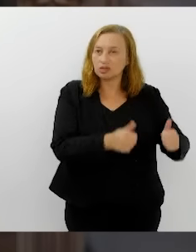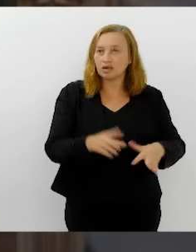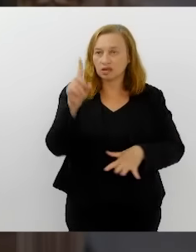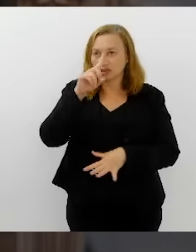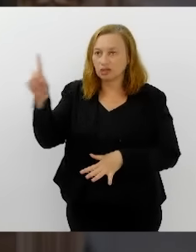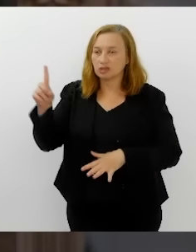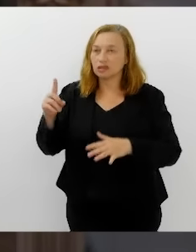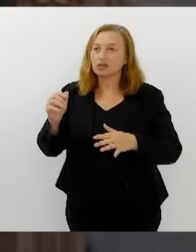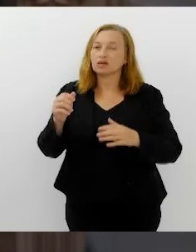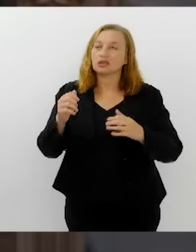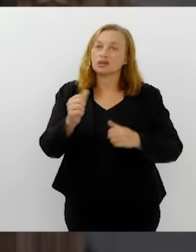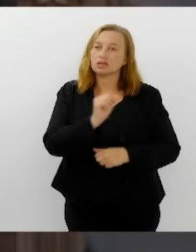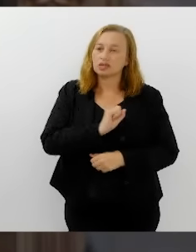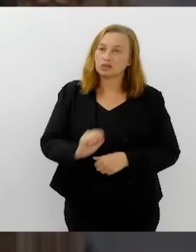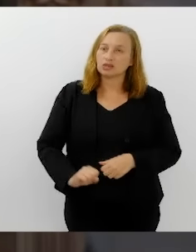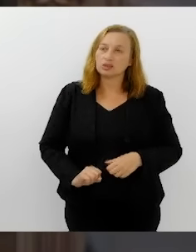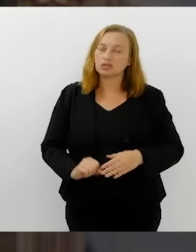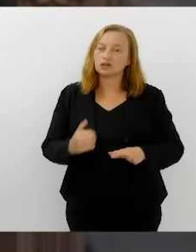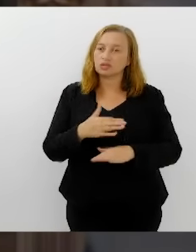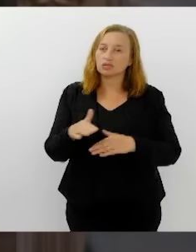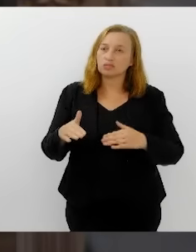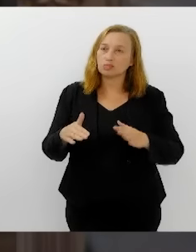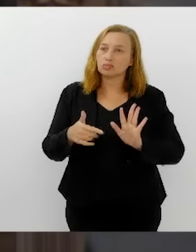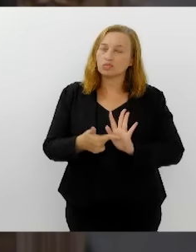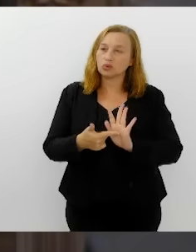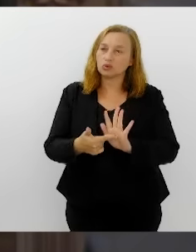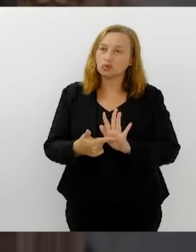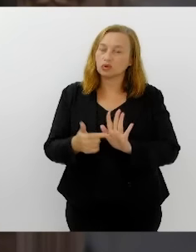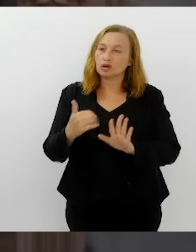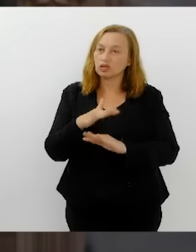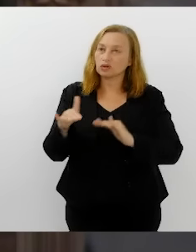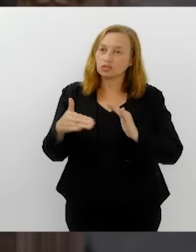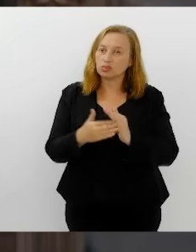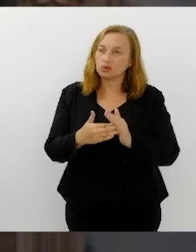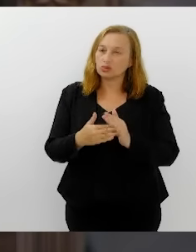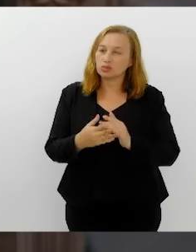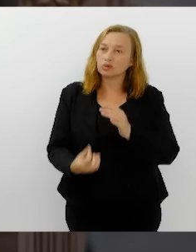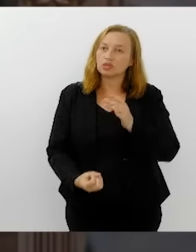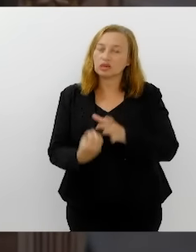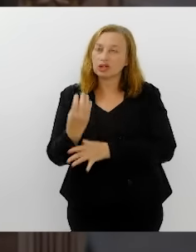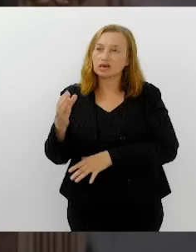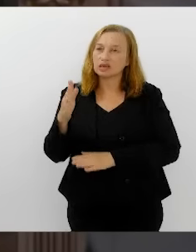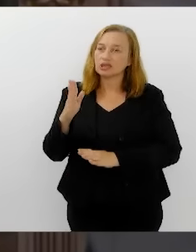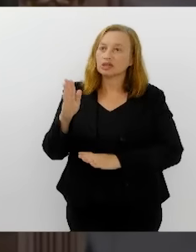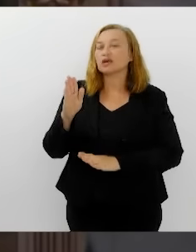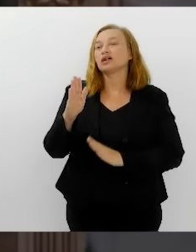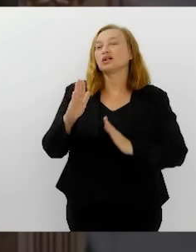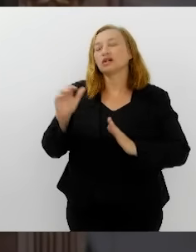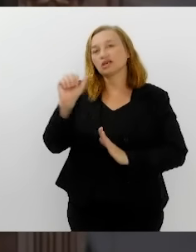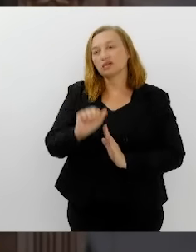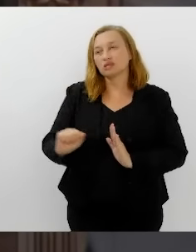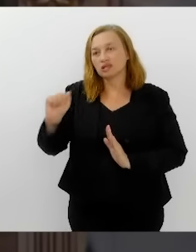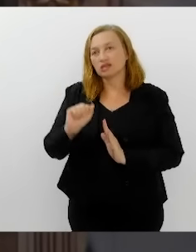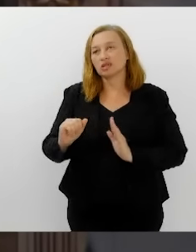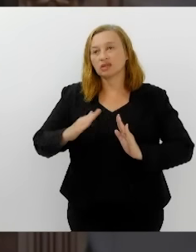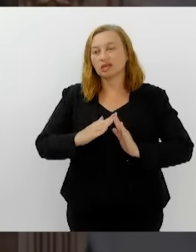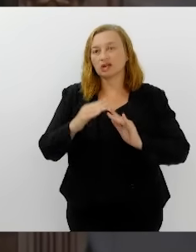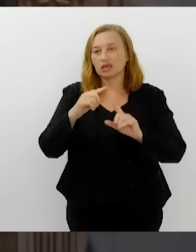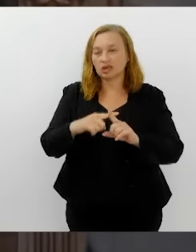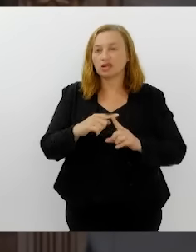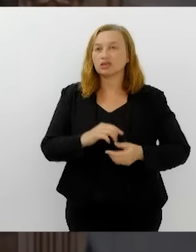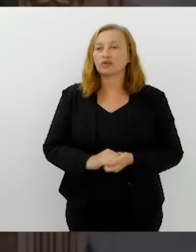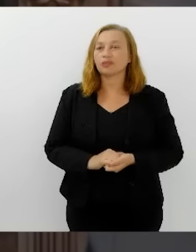ele trouxe toda essa pleiade de cristãos para constituir dentro da igreja uma associação reconhecida por ela, para